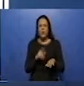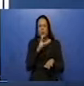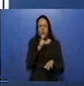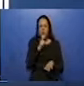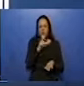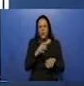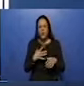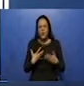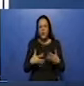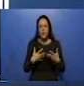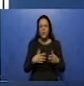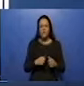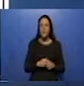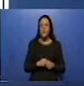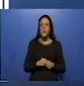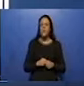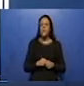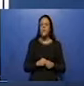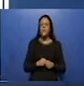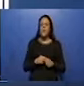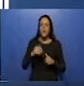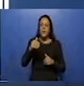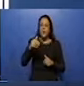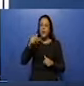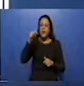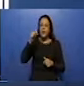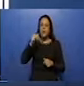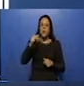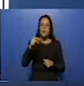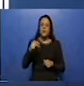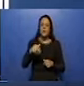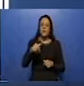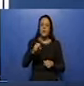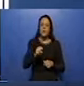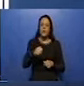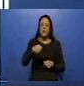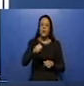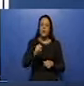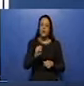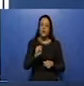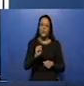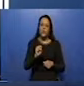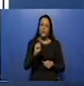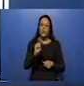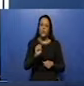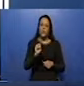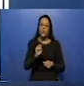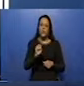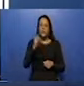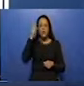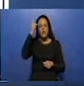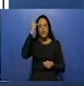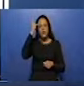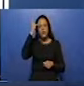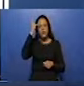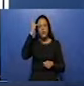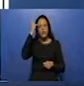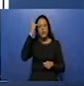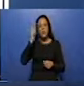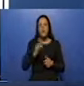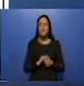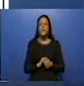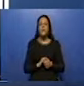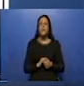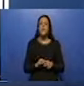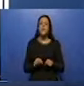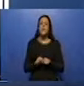temos o tropical de altitude, que é o clima aqui da região em que nós vivemos no estado de São Paulo. E no exercício anterior, a região aqui